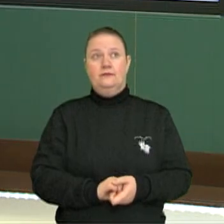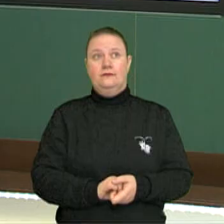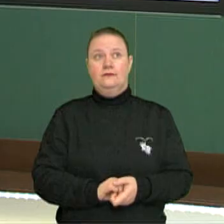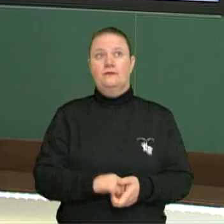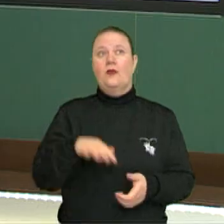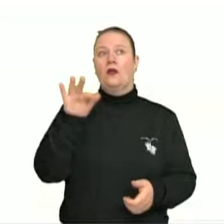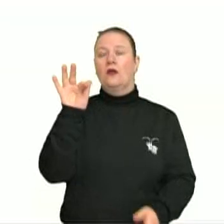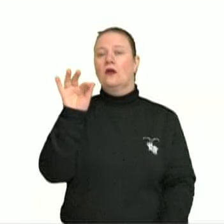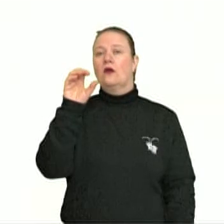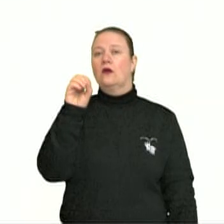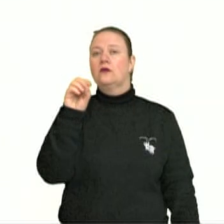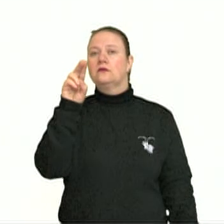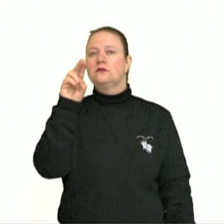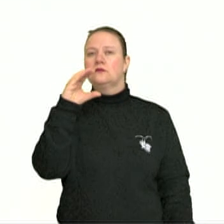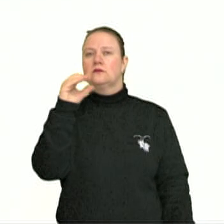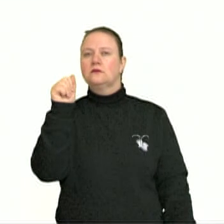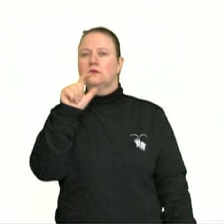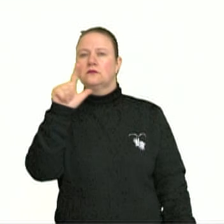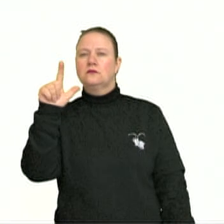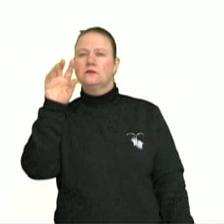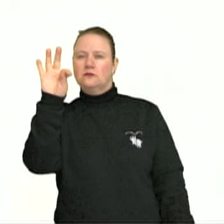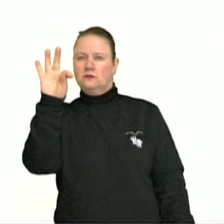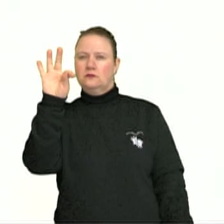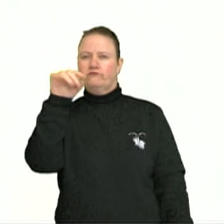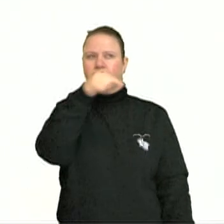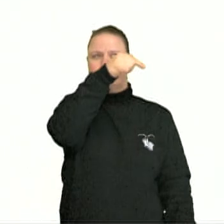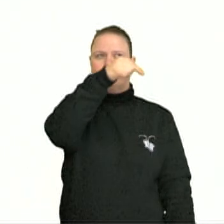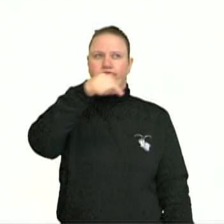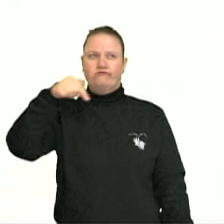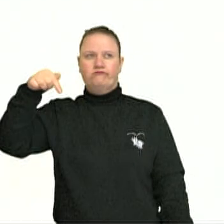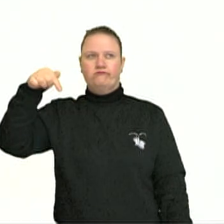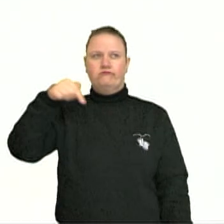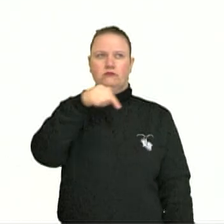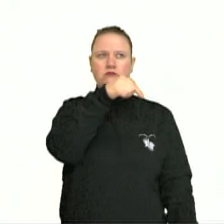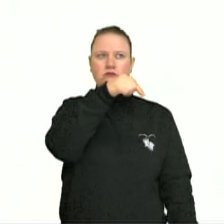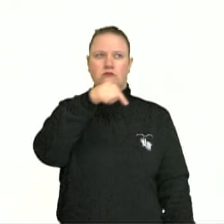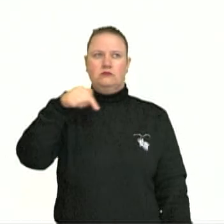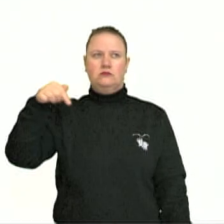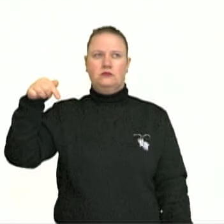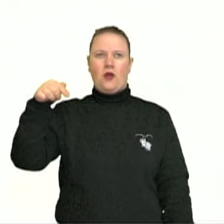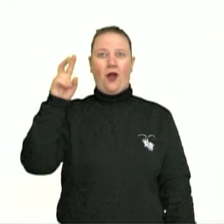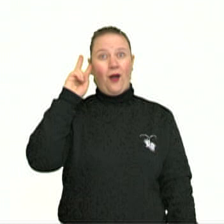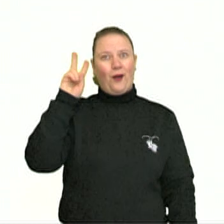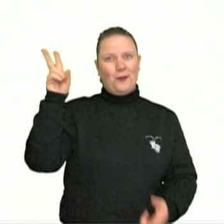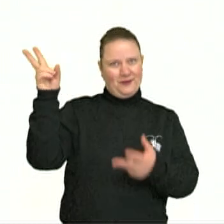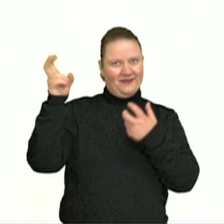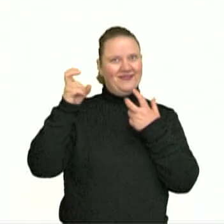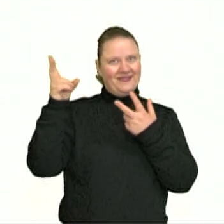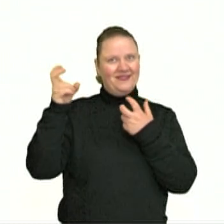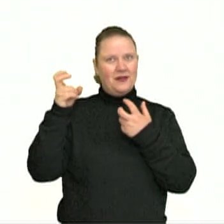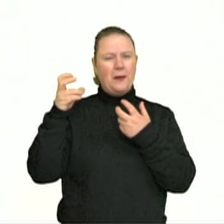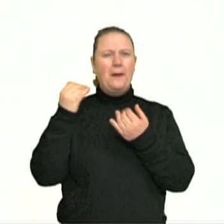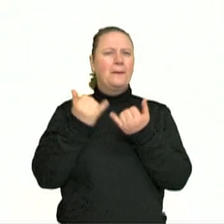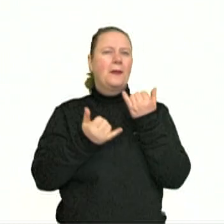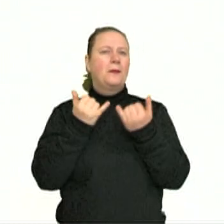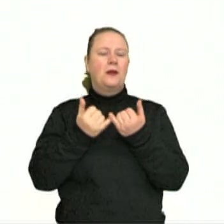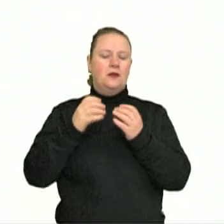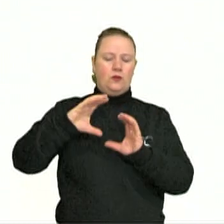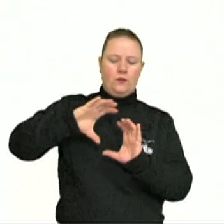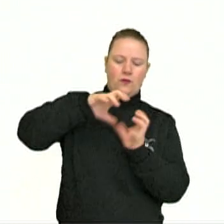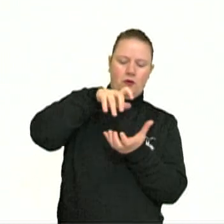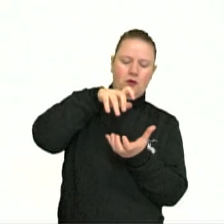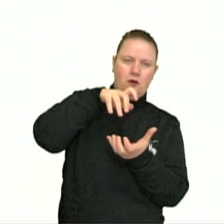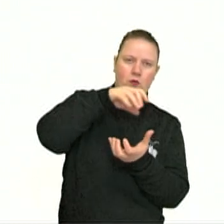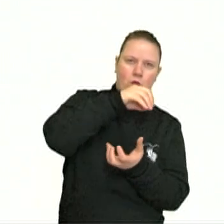Foucault, né? Você sabia que é possível verificar o movimento de rotação da Terra? Lembra que a gente conversou